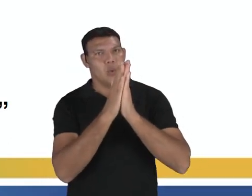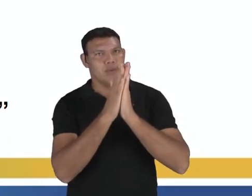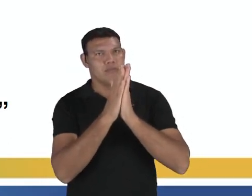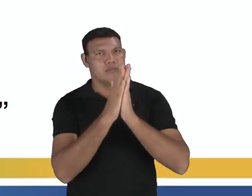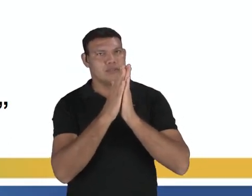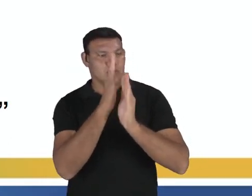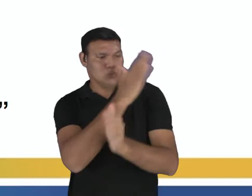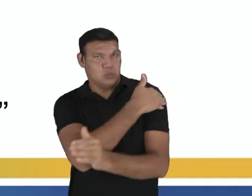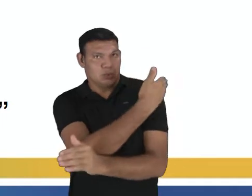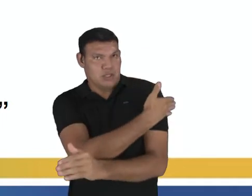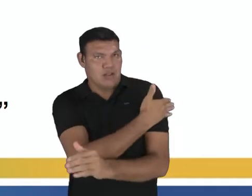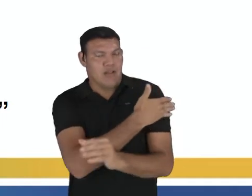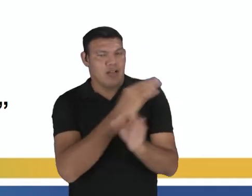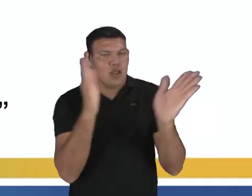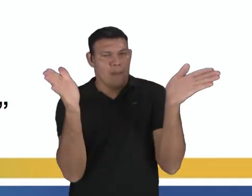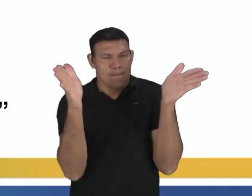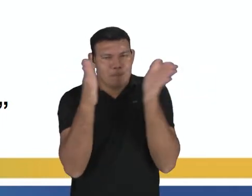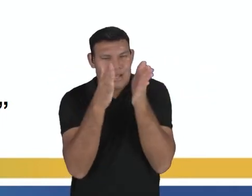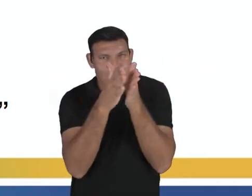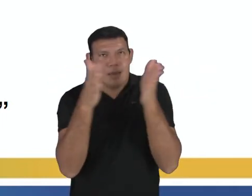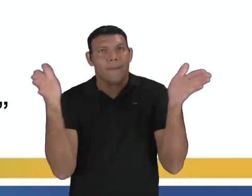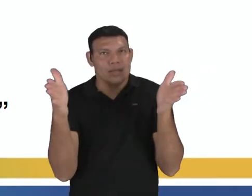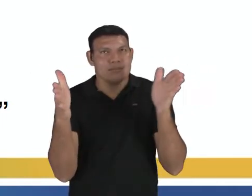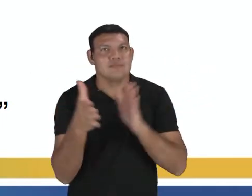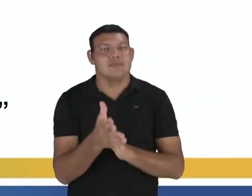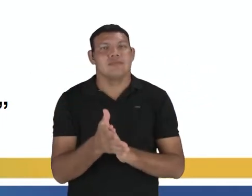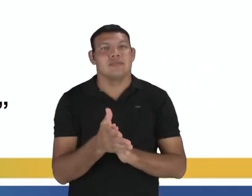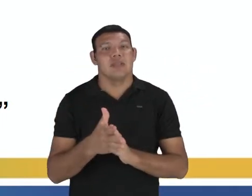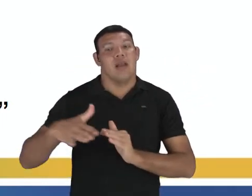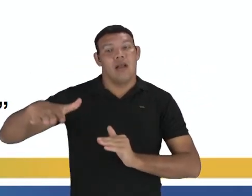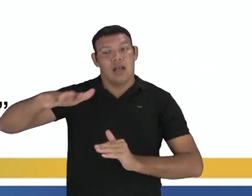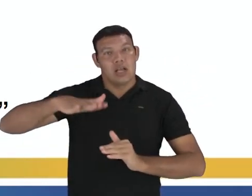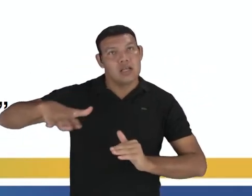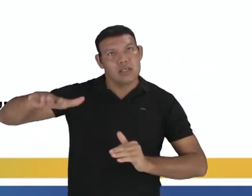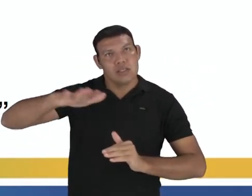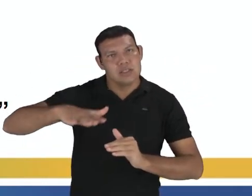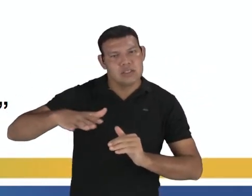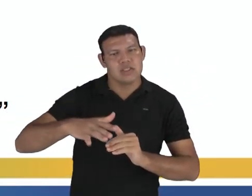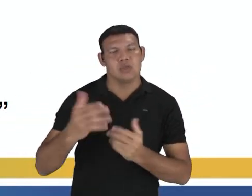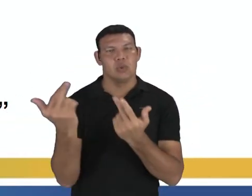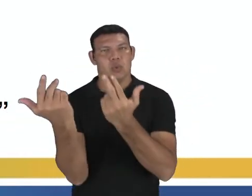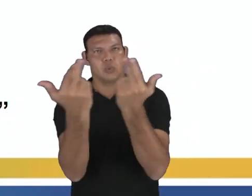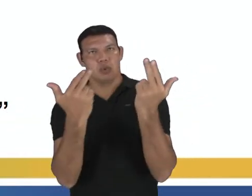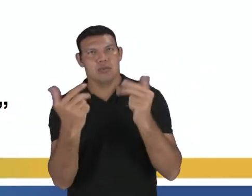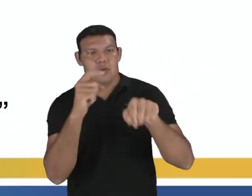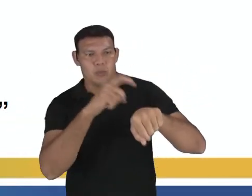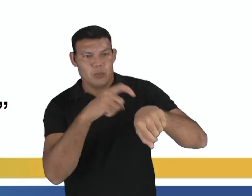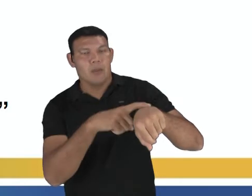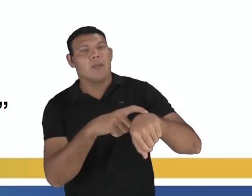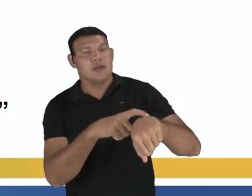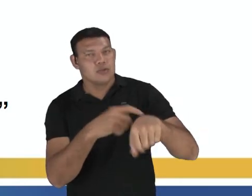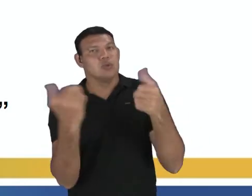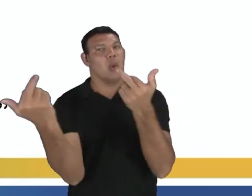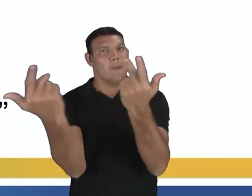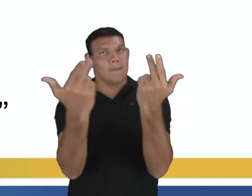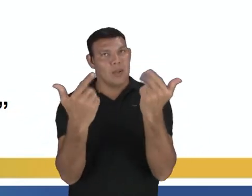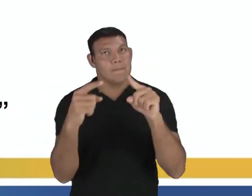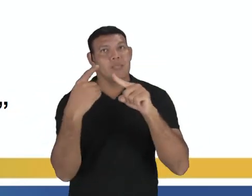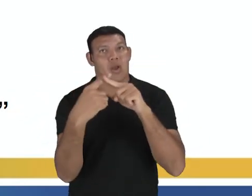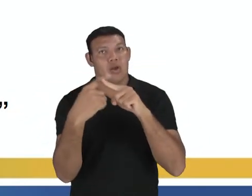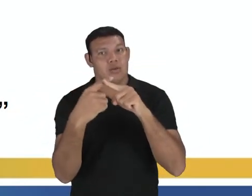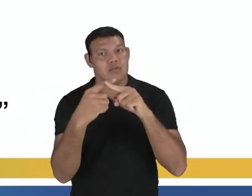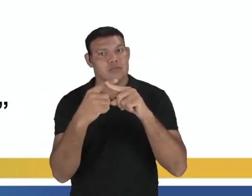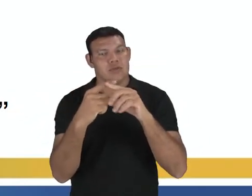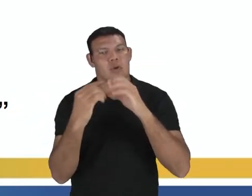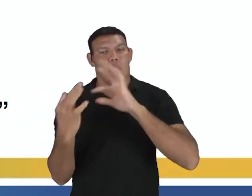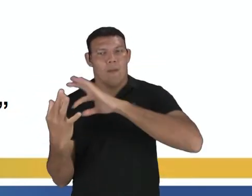maior. O que vai fazer com que essas áreas sejam iguais para o mesmo tempo? Isso vai ter a ver com uma questão de gravidade, porque o